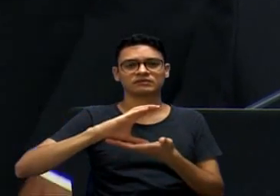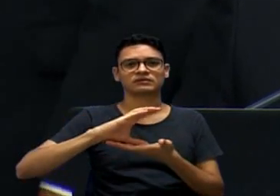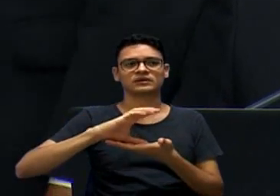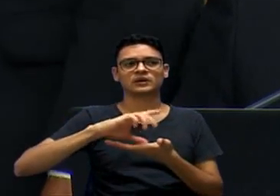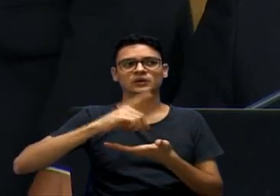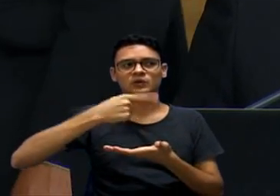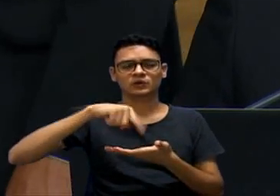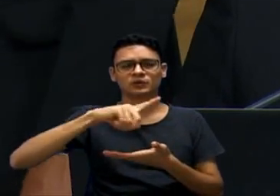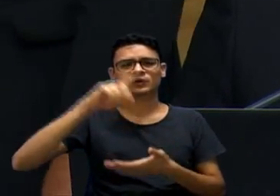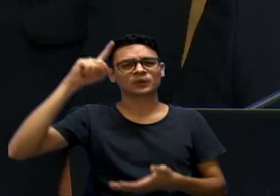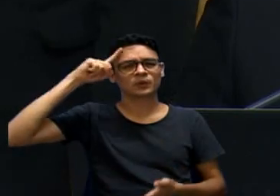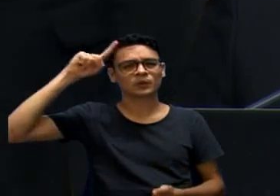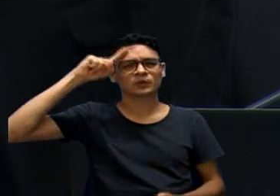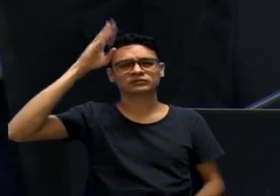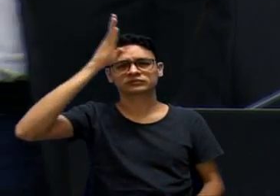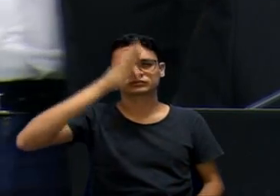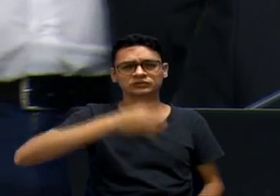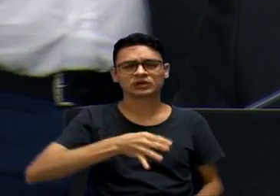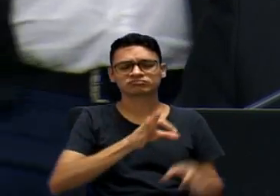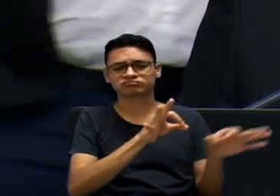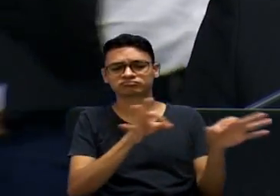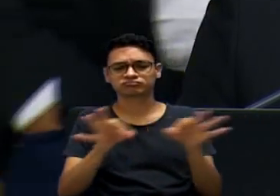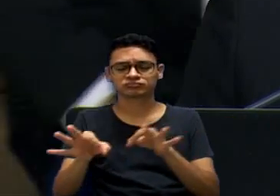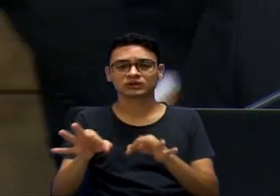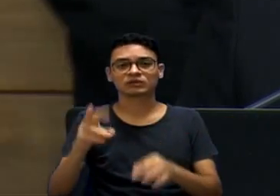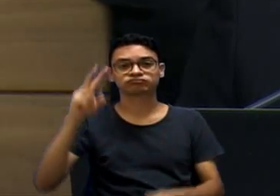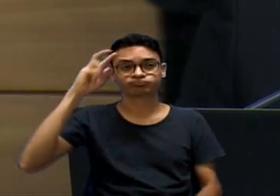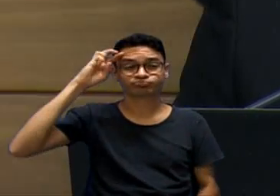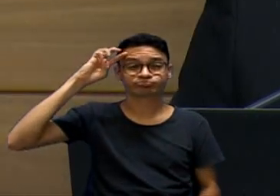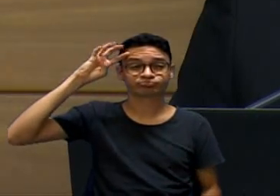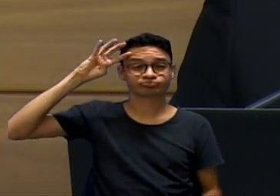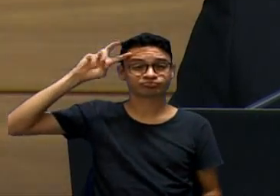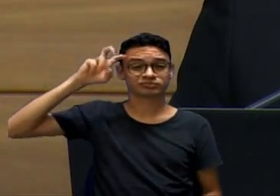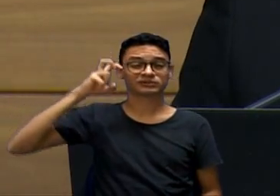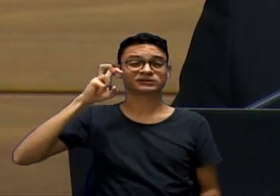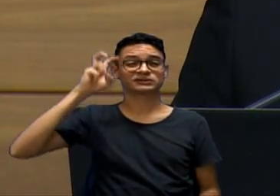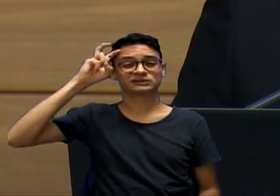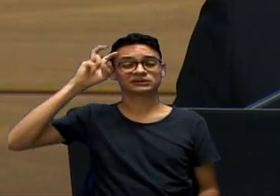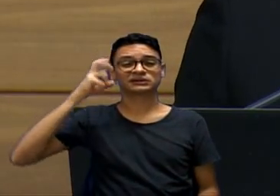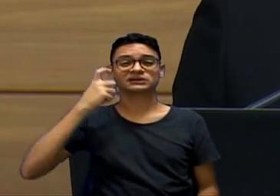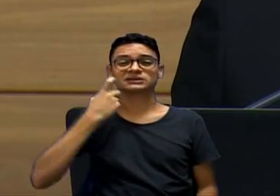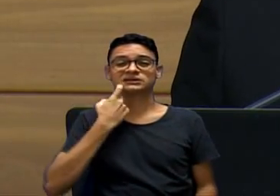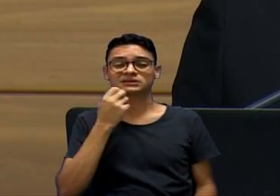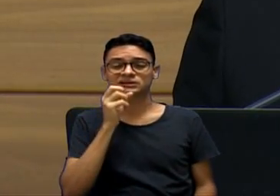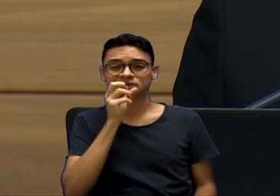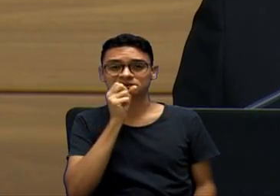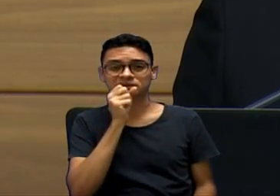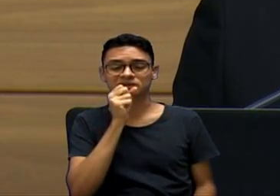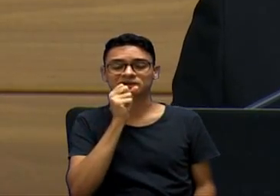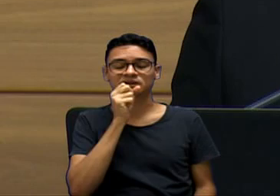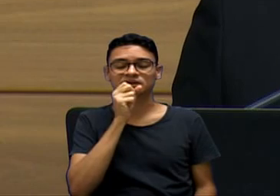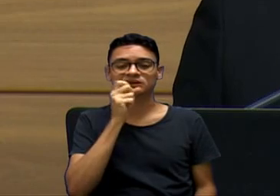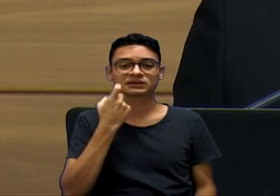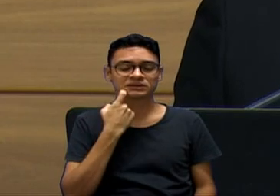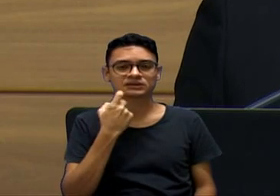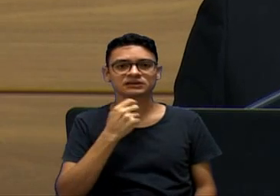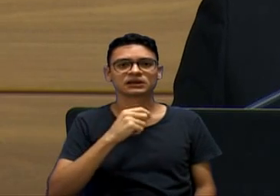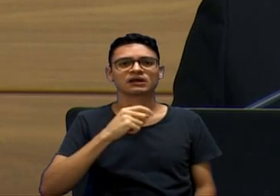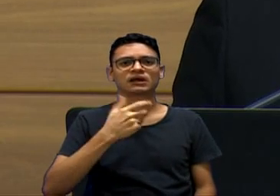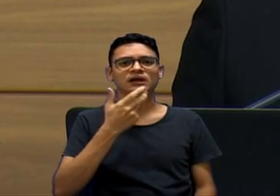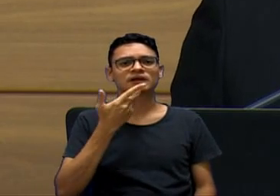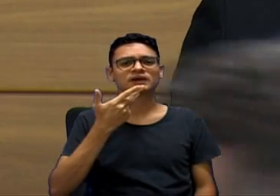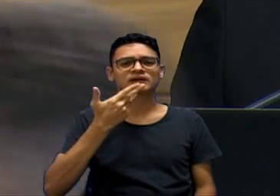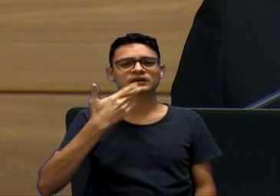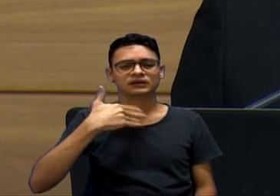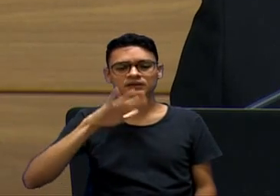os dias, segunda, terça, quarta, quinta, sexta, tem uma programação especial para as crianças se vacinarem, né, João? Tem que se vacinar.